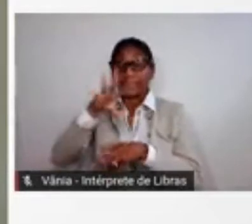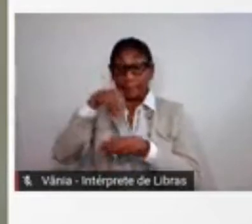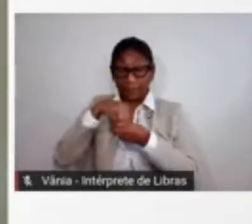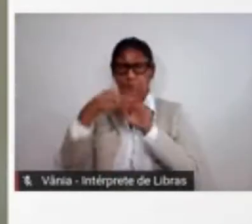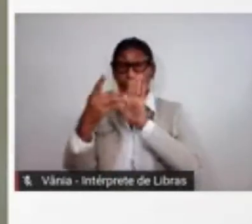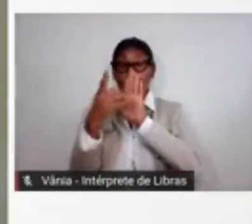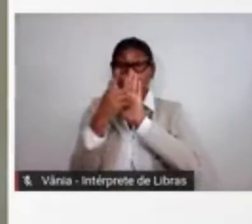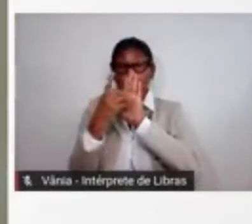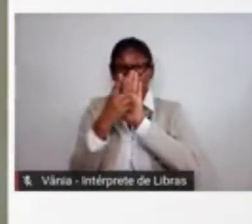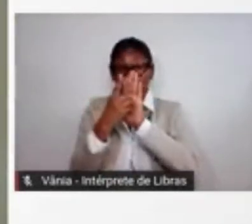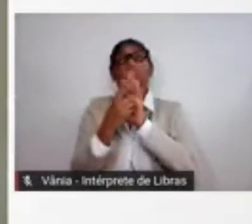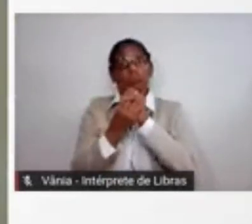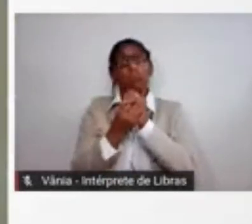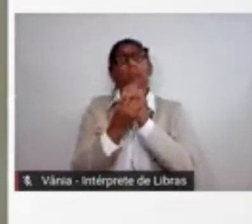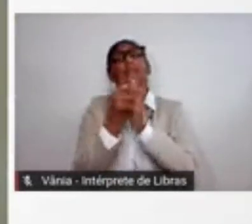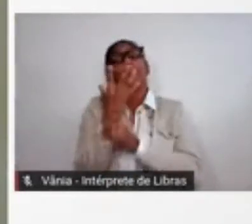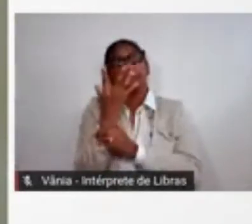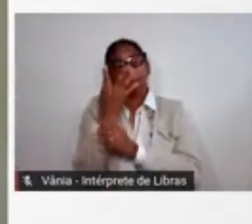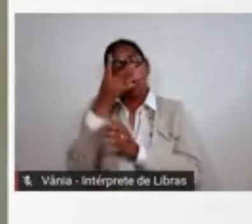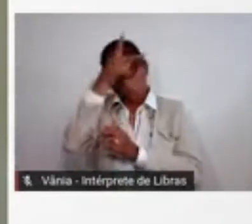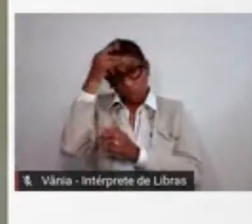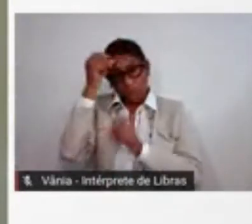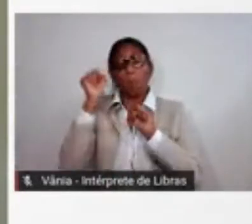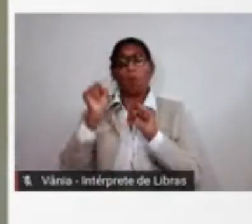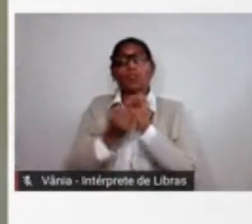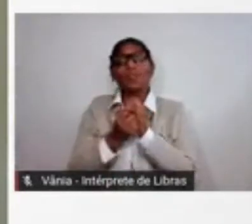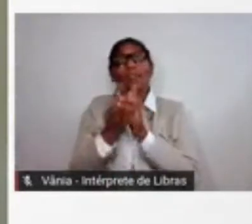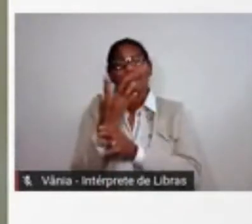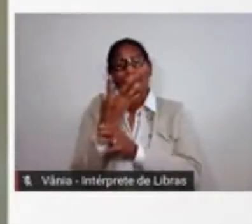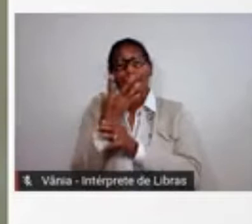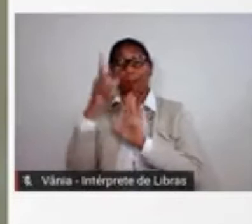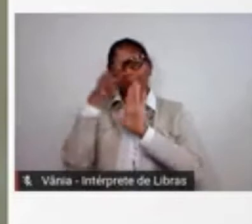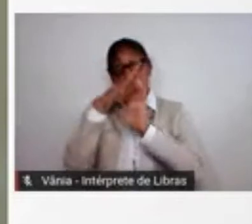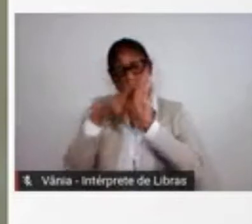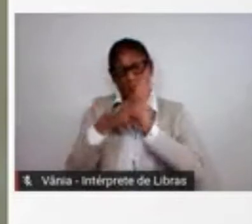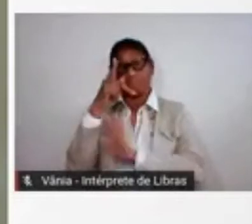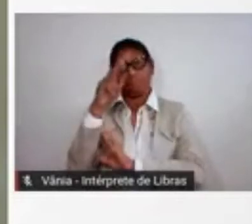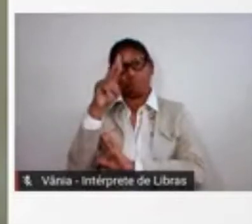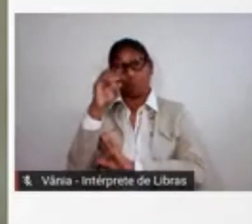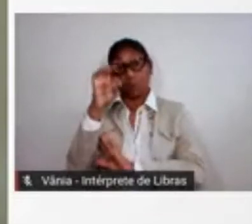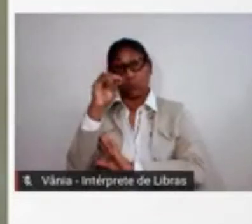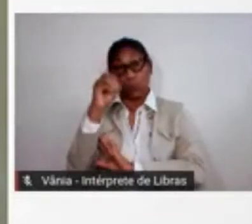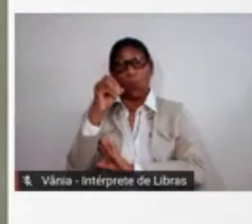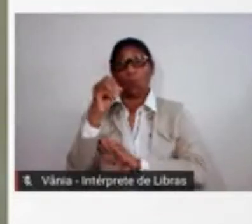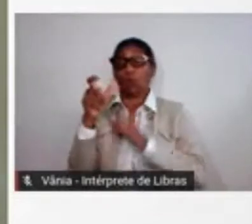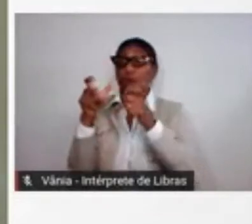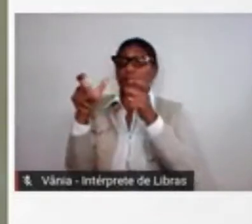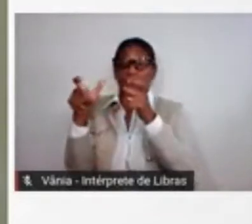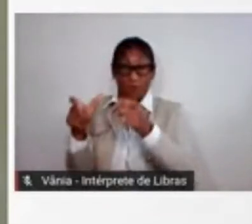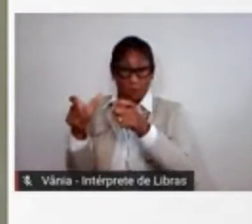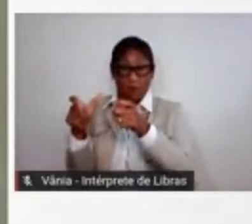prefeitos podem estabelecer protocolos distintos do governo do estado para menos